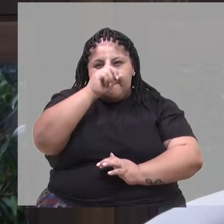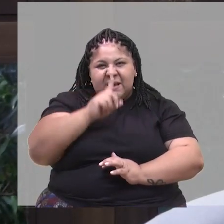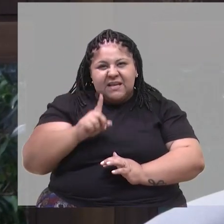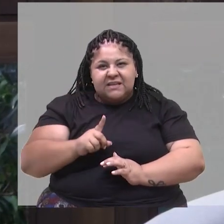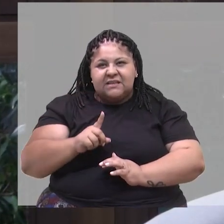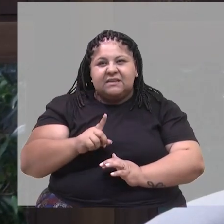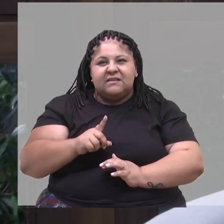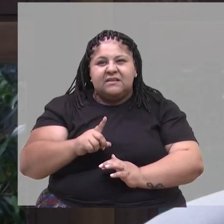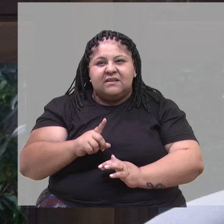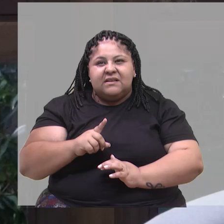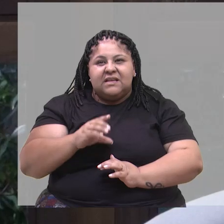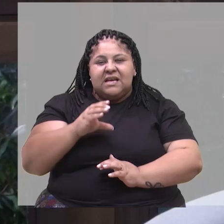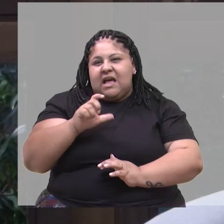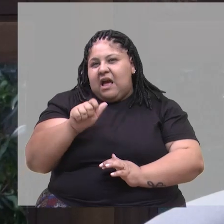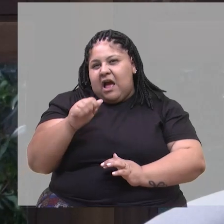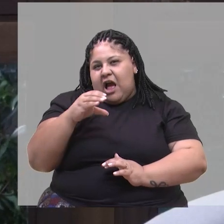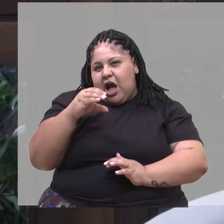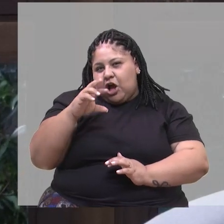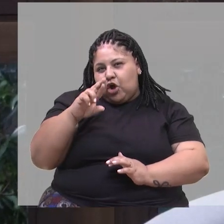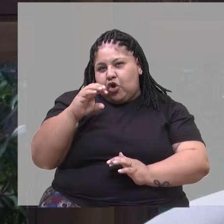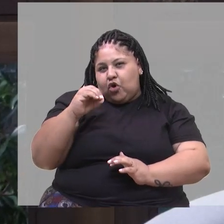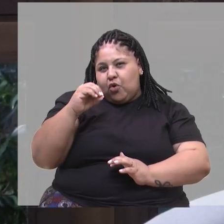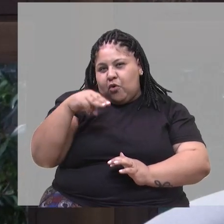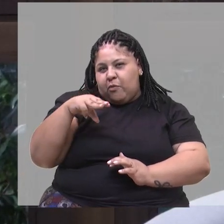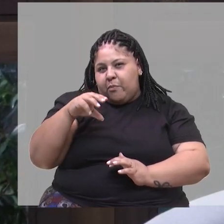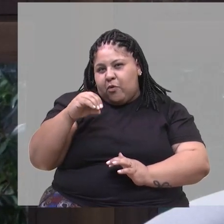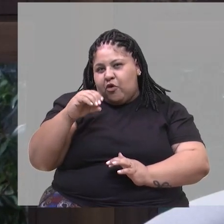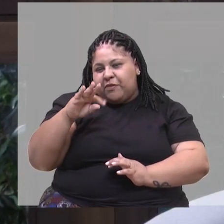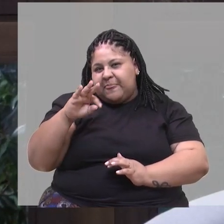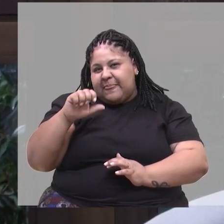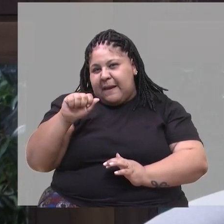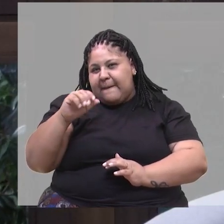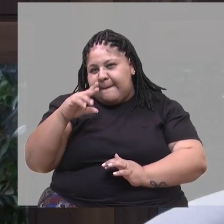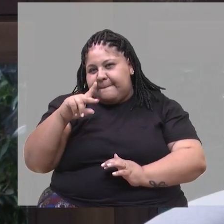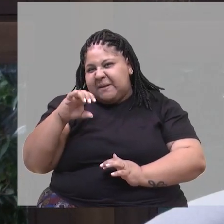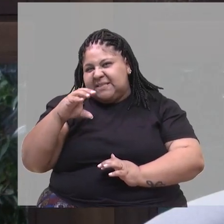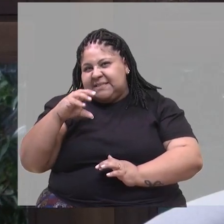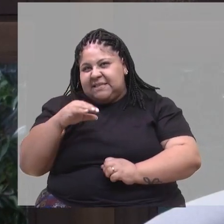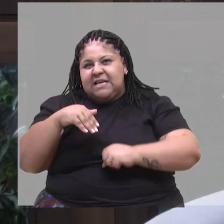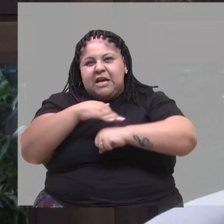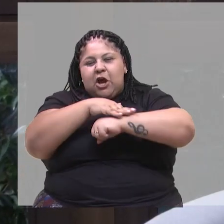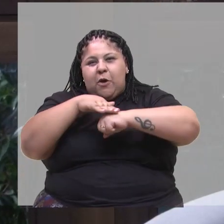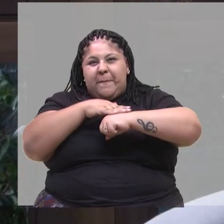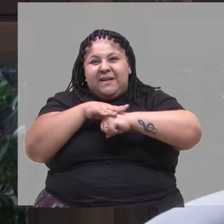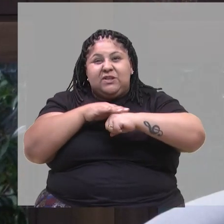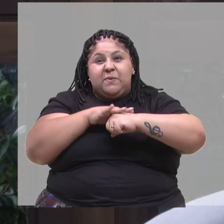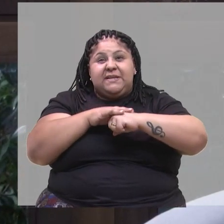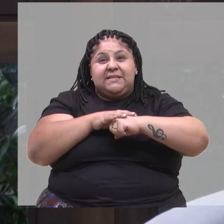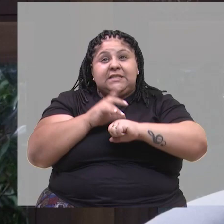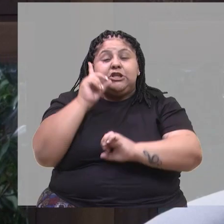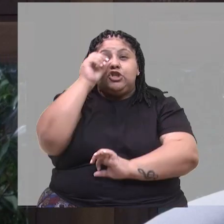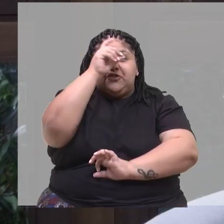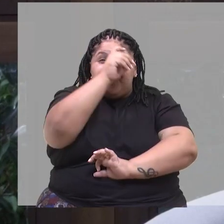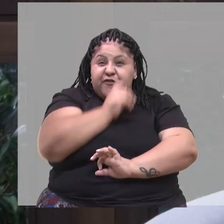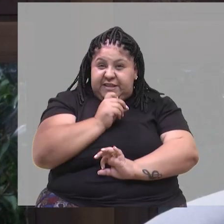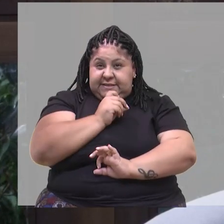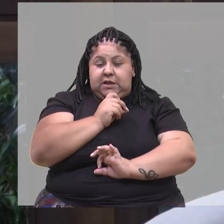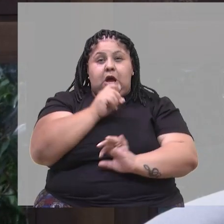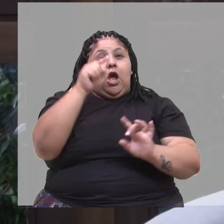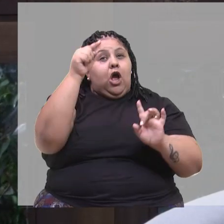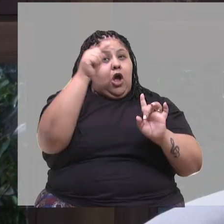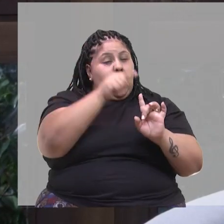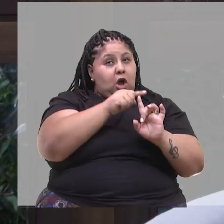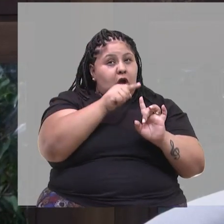deficiência, a minha baixa visão, ela é causada pela cromatopsia, que é uma doença congênita, raríssima. Ela é um tipo de daltonismo, é o mais raro